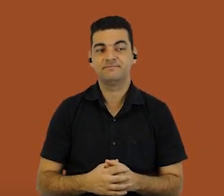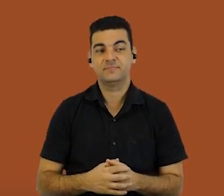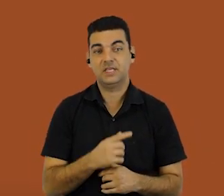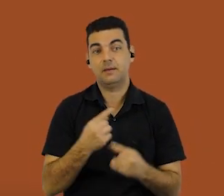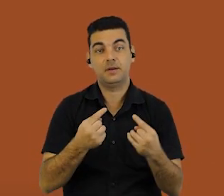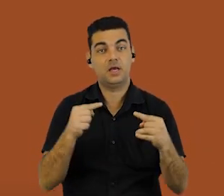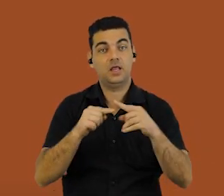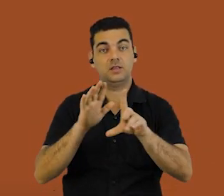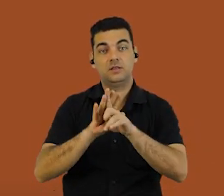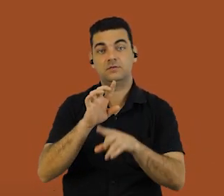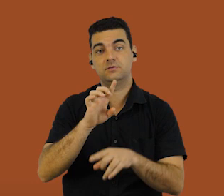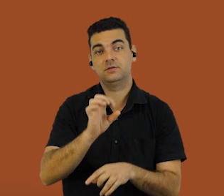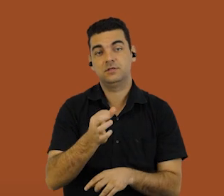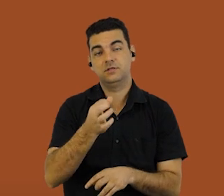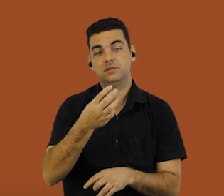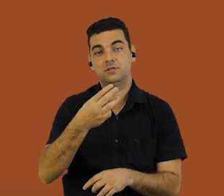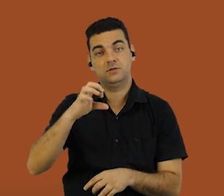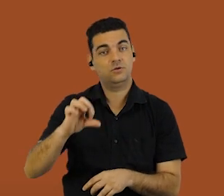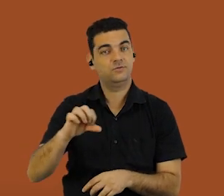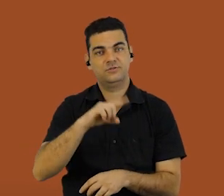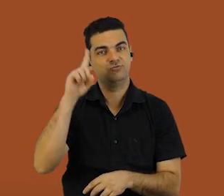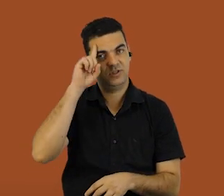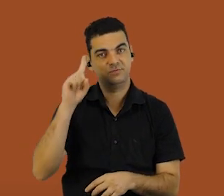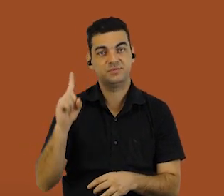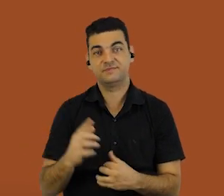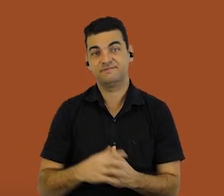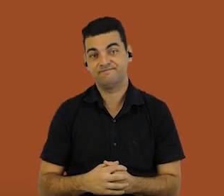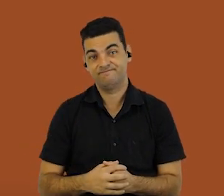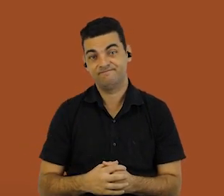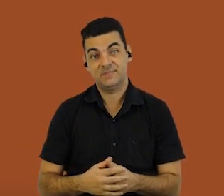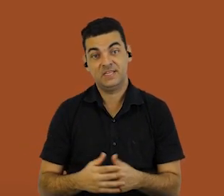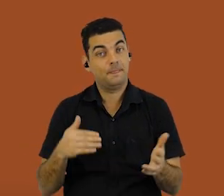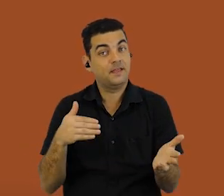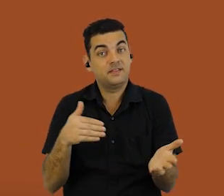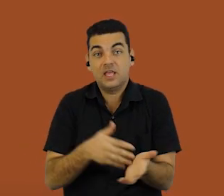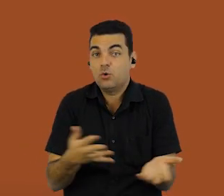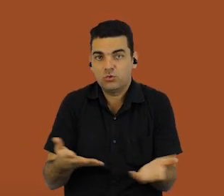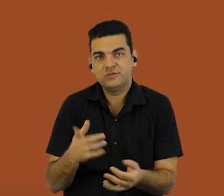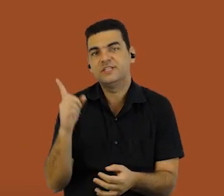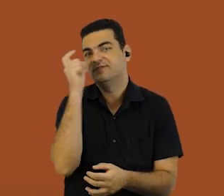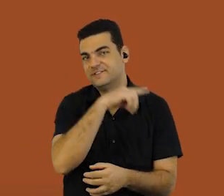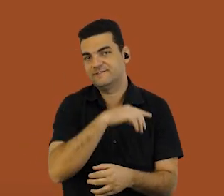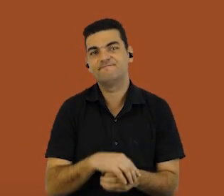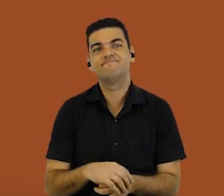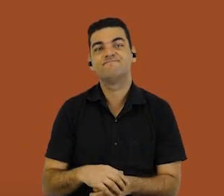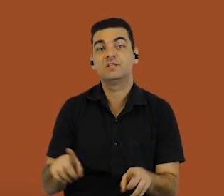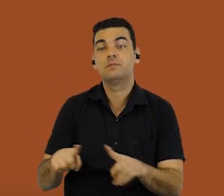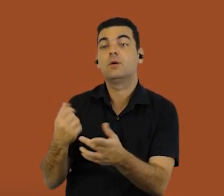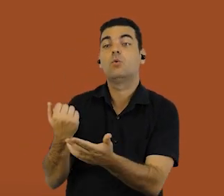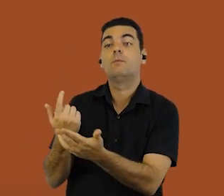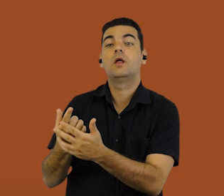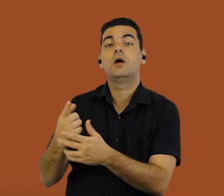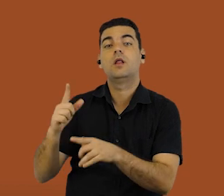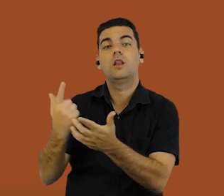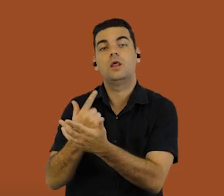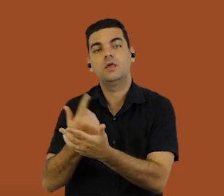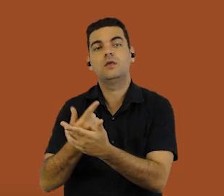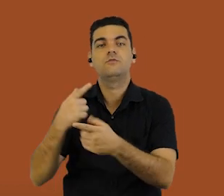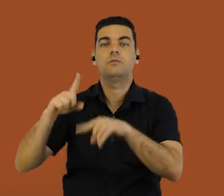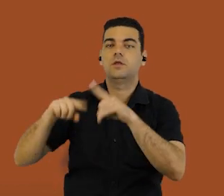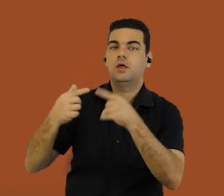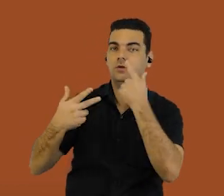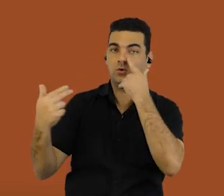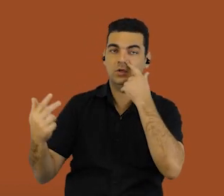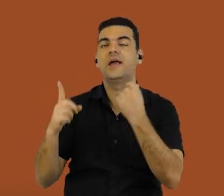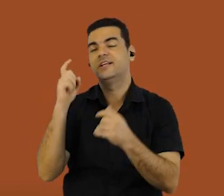Lei 10.639. E a gente ainda tem dificuldade com material didático para o professor